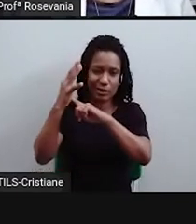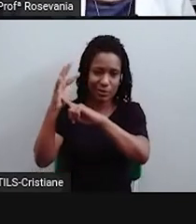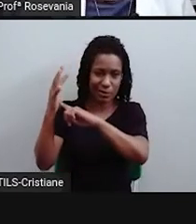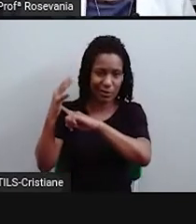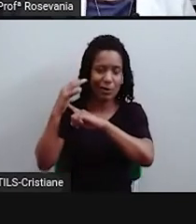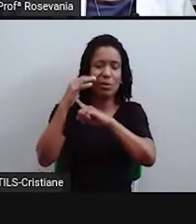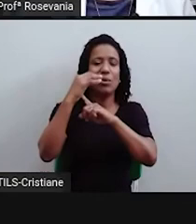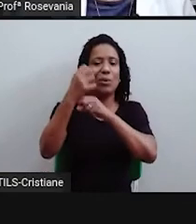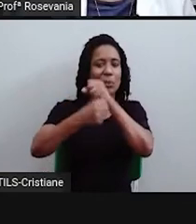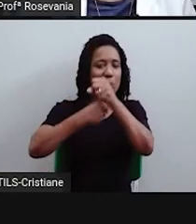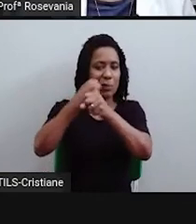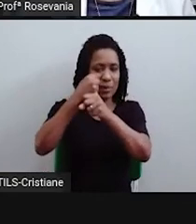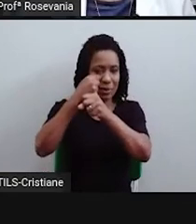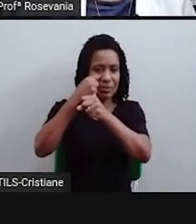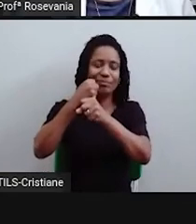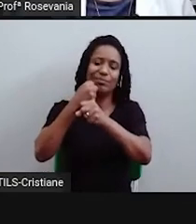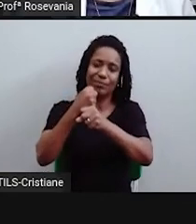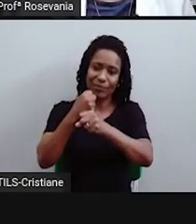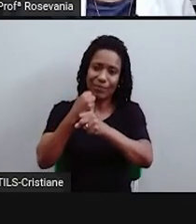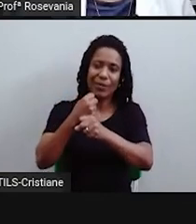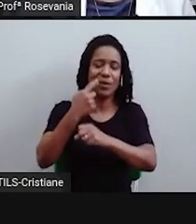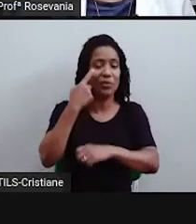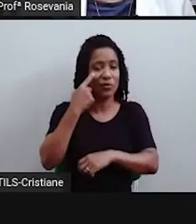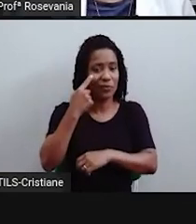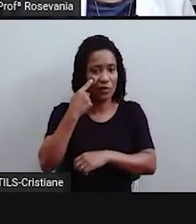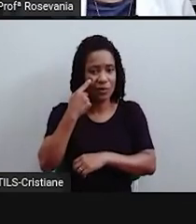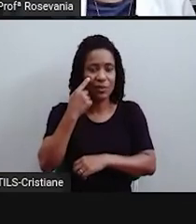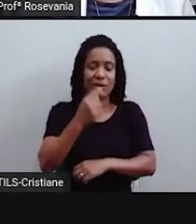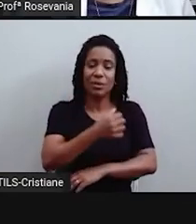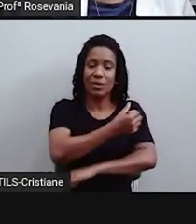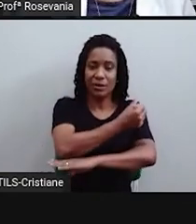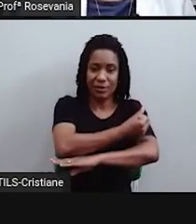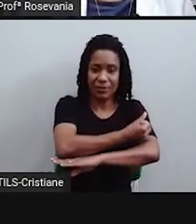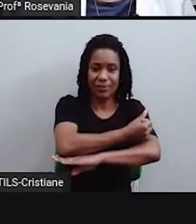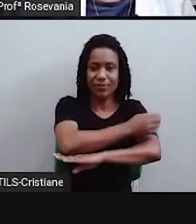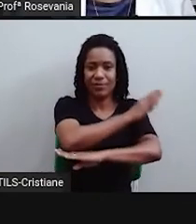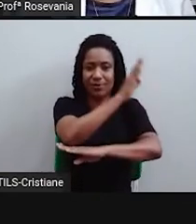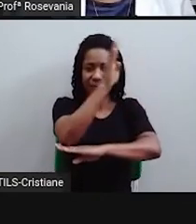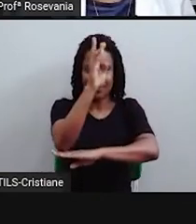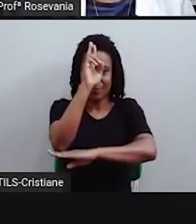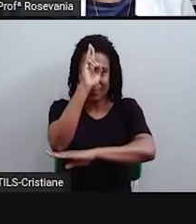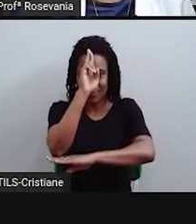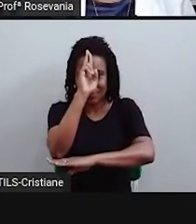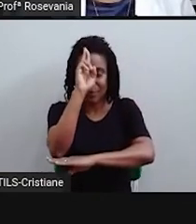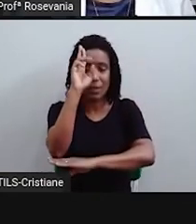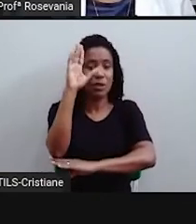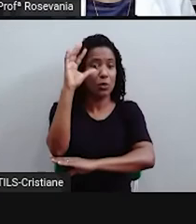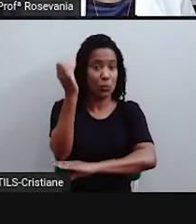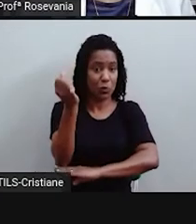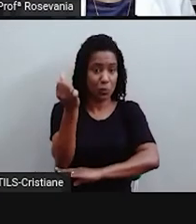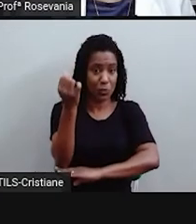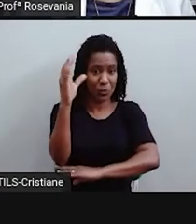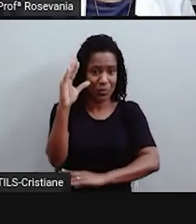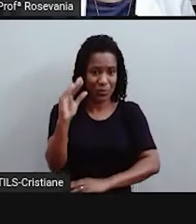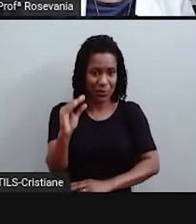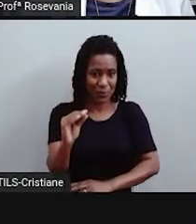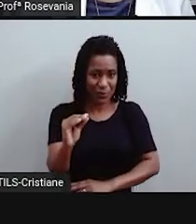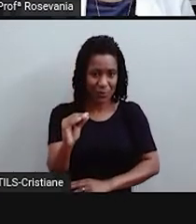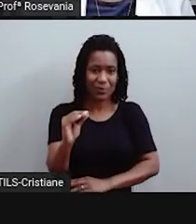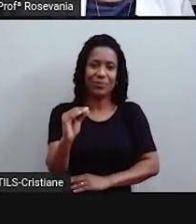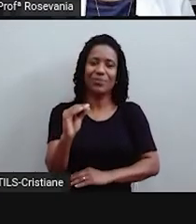mais. Mas o normal mesmo é 6 horas, 12 horas e 18 horas. Então a gente tem esse movimentozinho